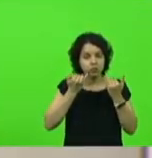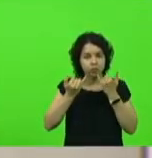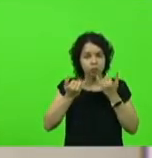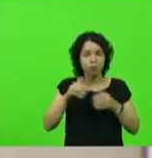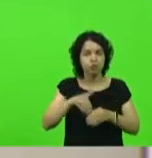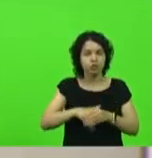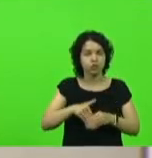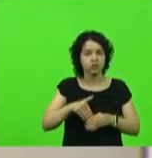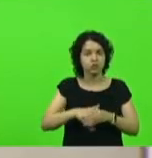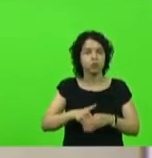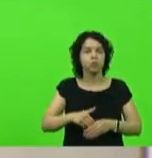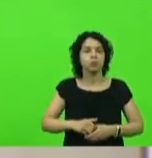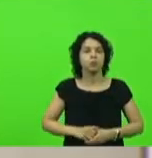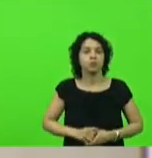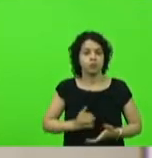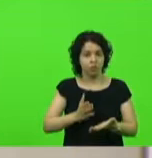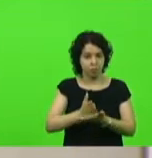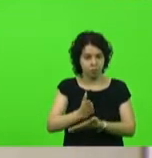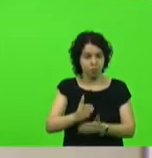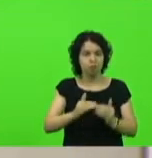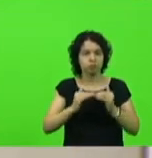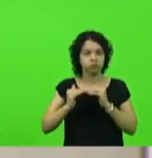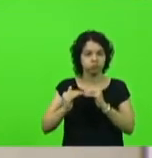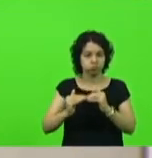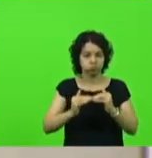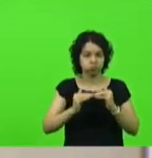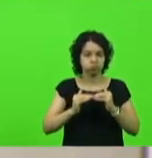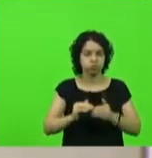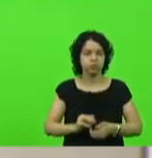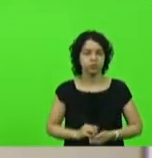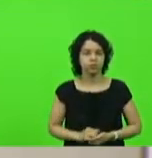encontram. Aprovado por unanimidade.